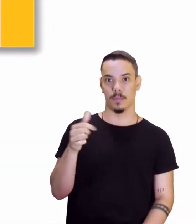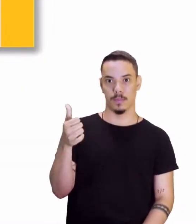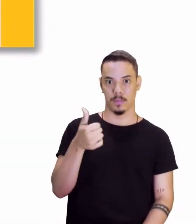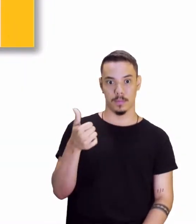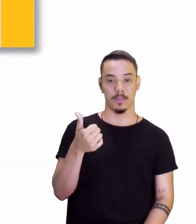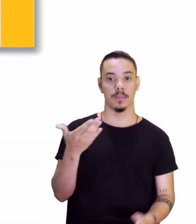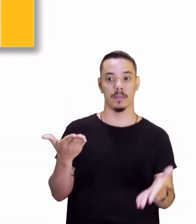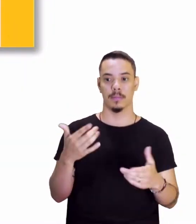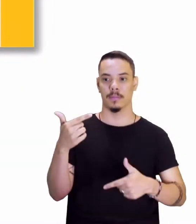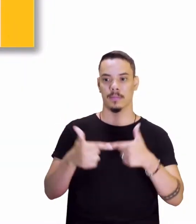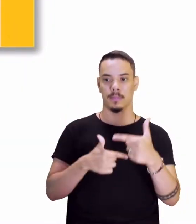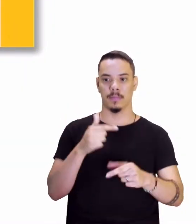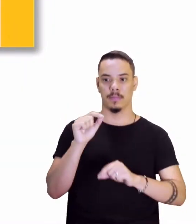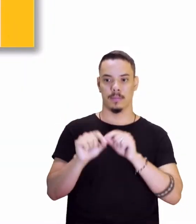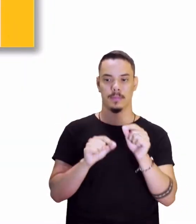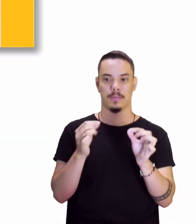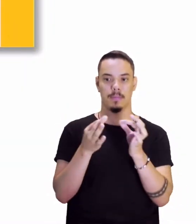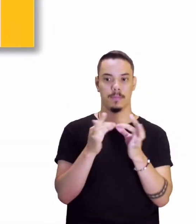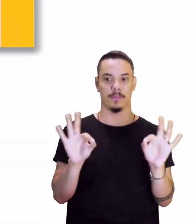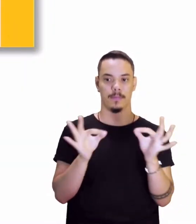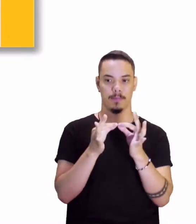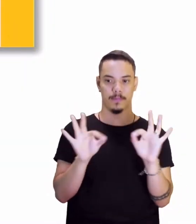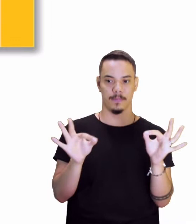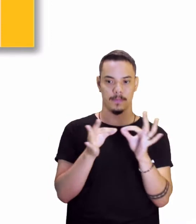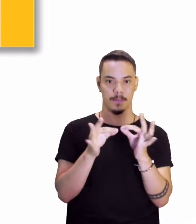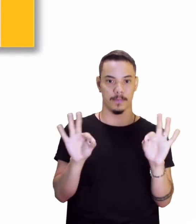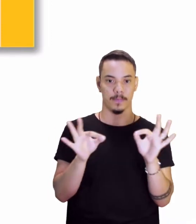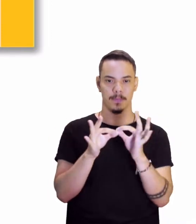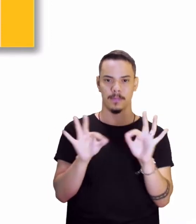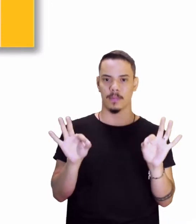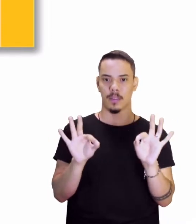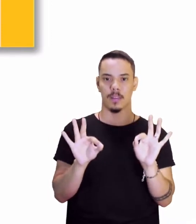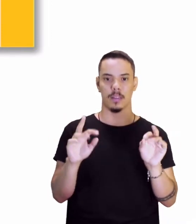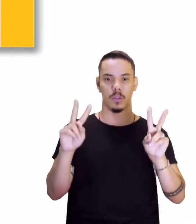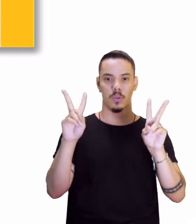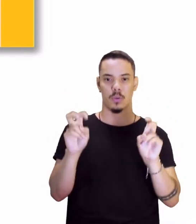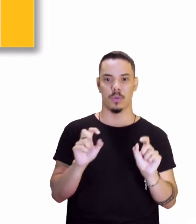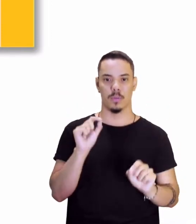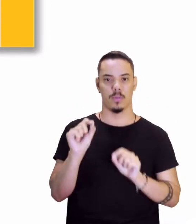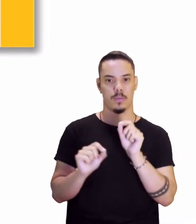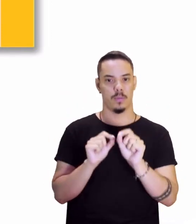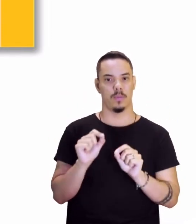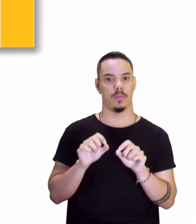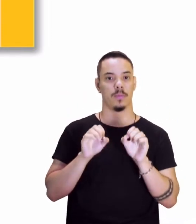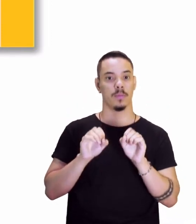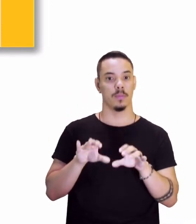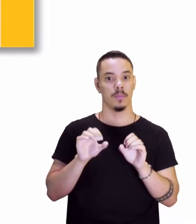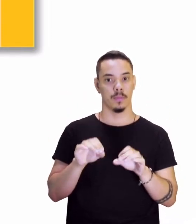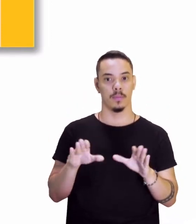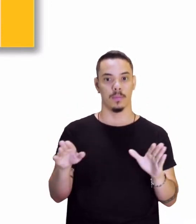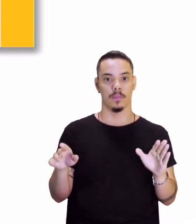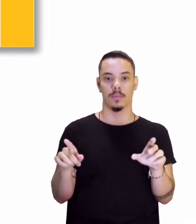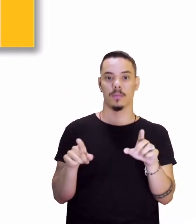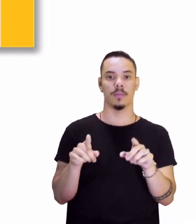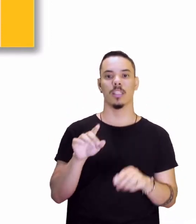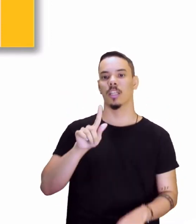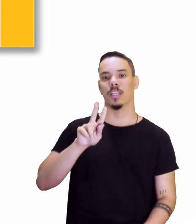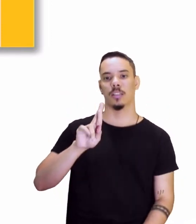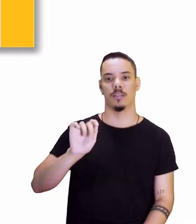Vamos trabalhar o quê? A sintaxe, né? A sintaxe relacionada à regência verbal e à